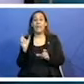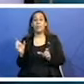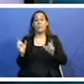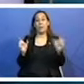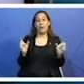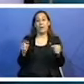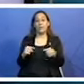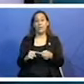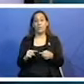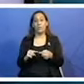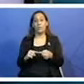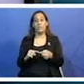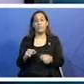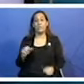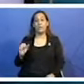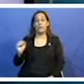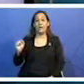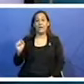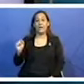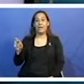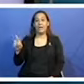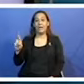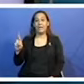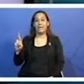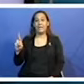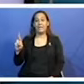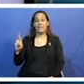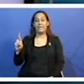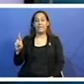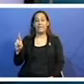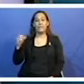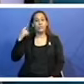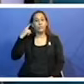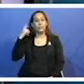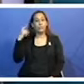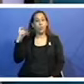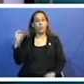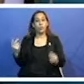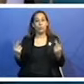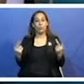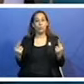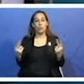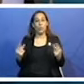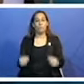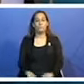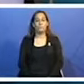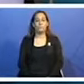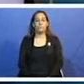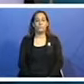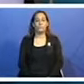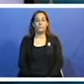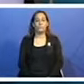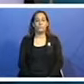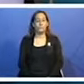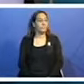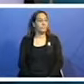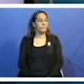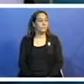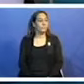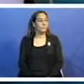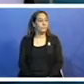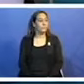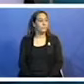Ensinar. Terminou aqui, ó. A-R-A-R, com o mesmo som. Vamos lá, ó. Olha aqui.